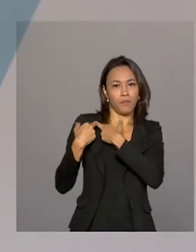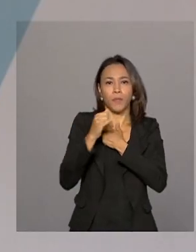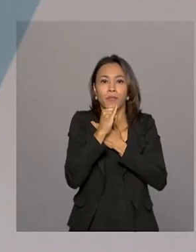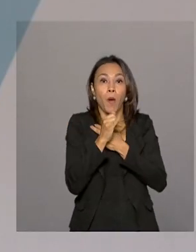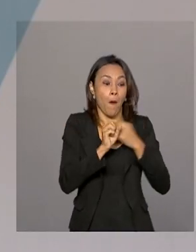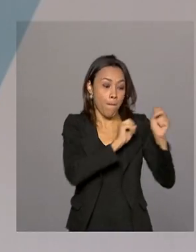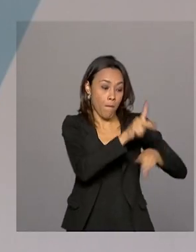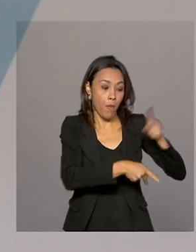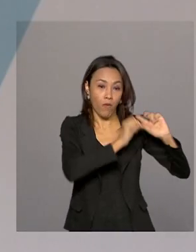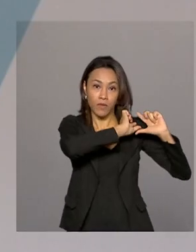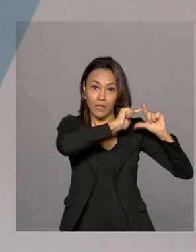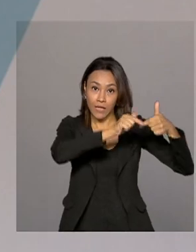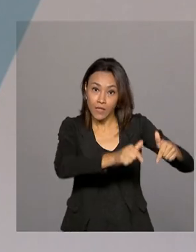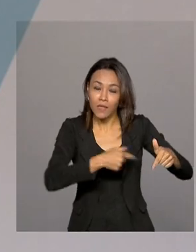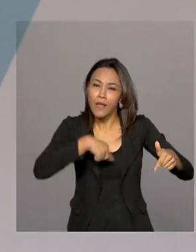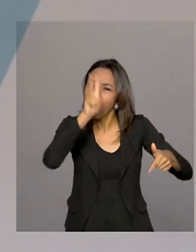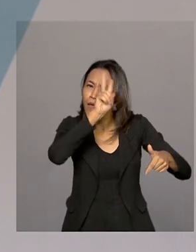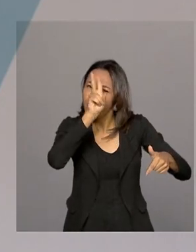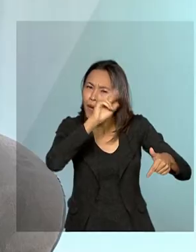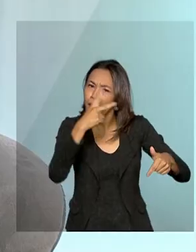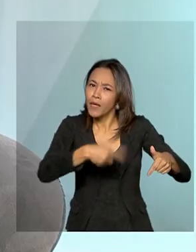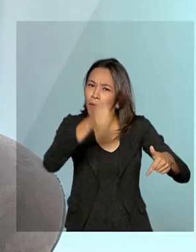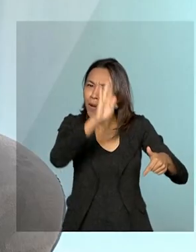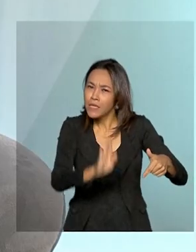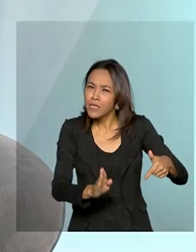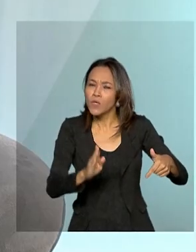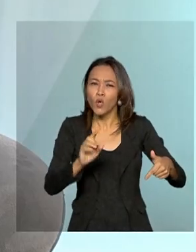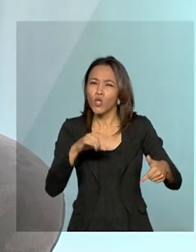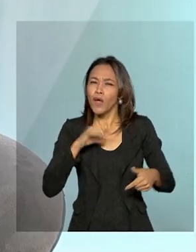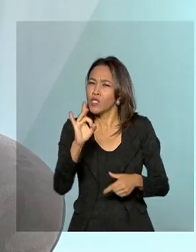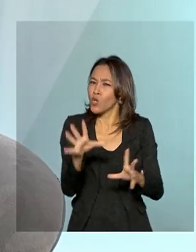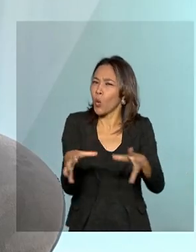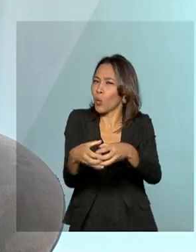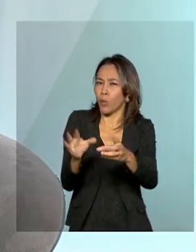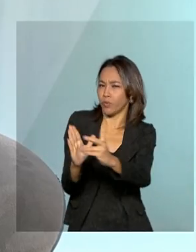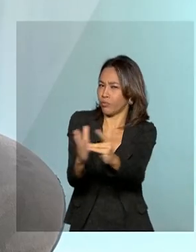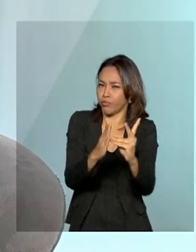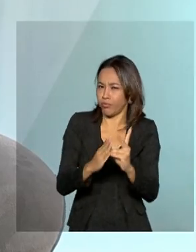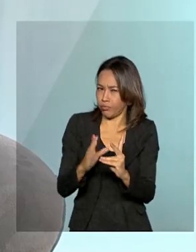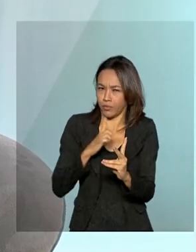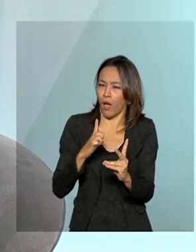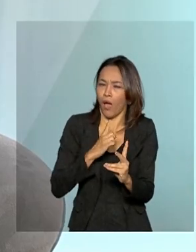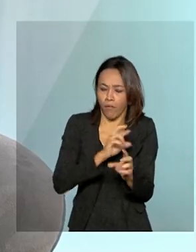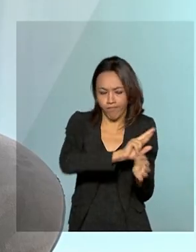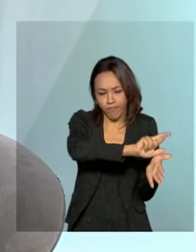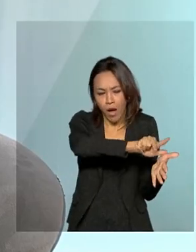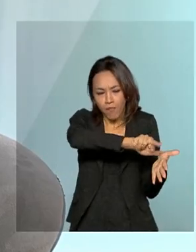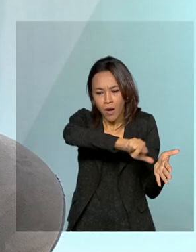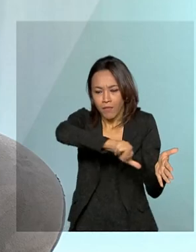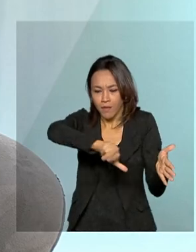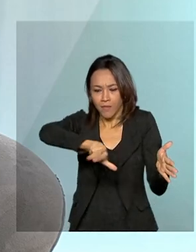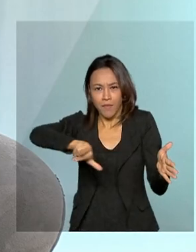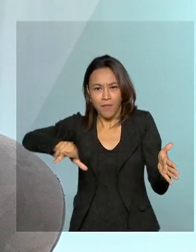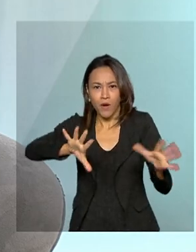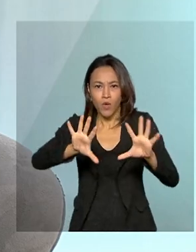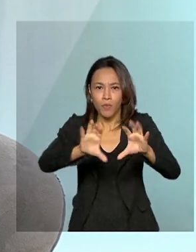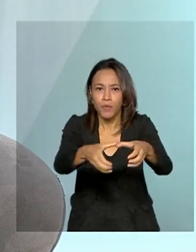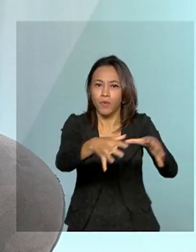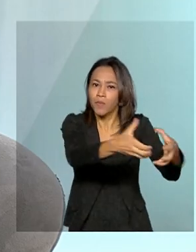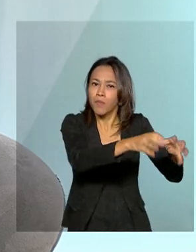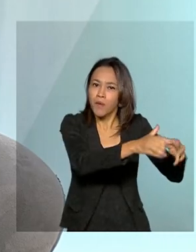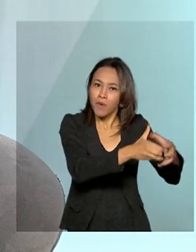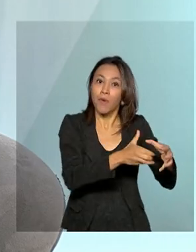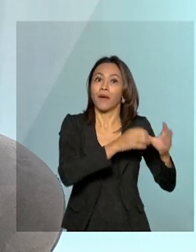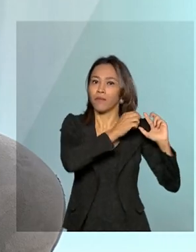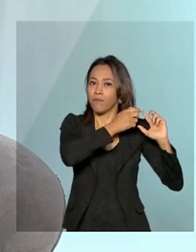tradicionais. A gente tem que lembrar o Brasil que nós não temos só índios no Brasil, nós temos diversas comunidades e